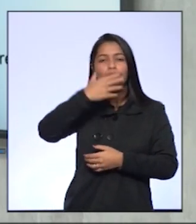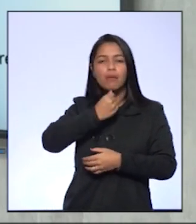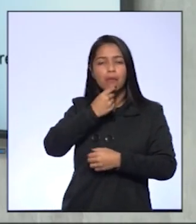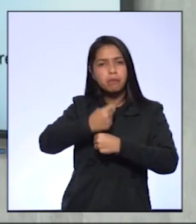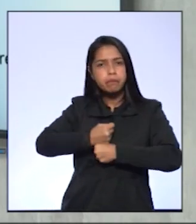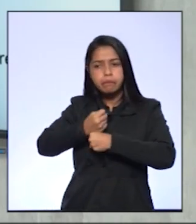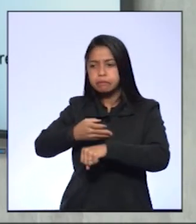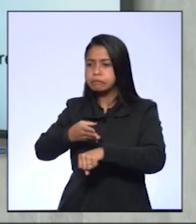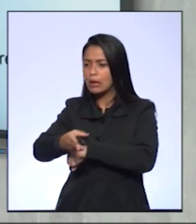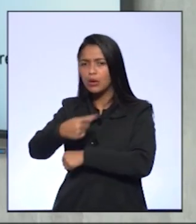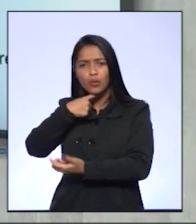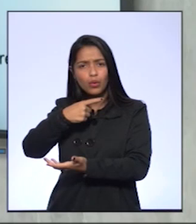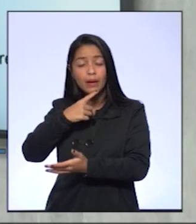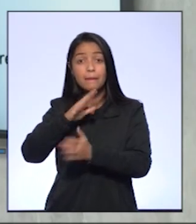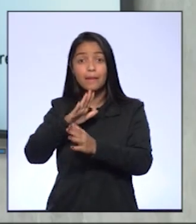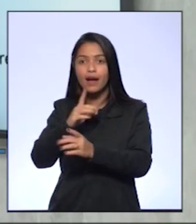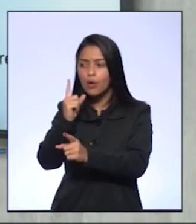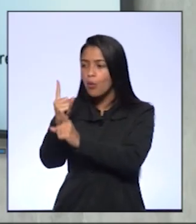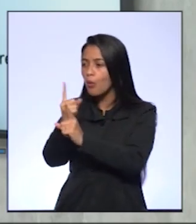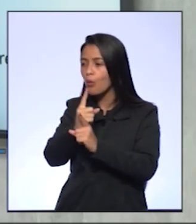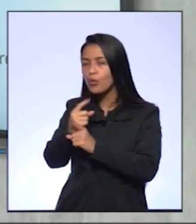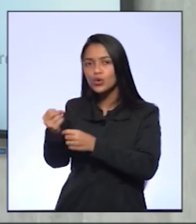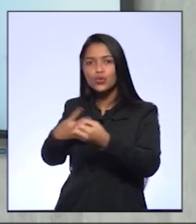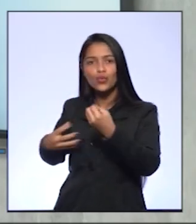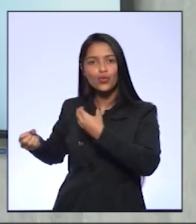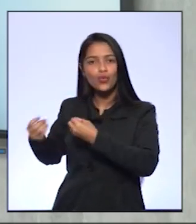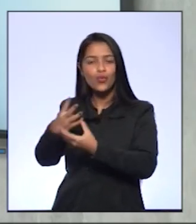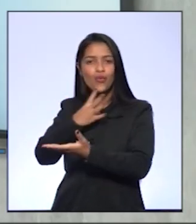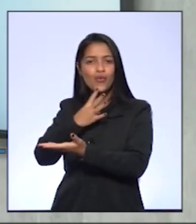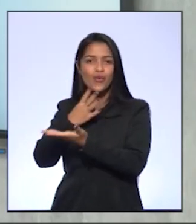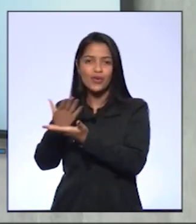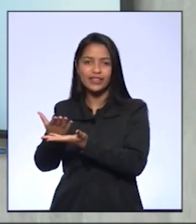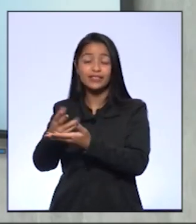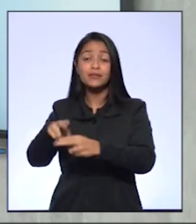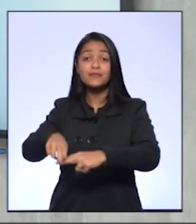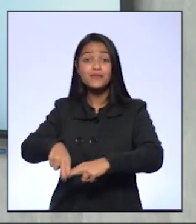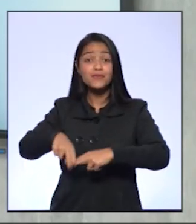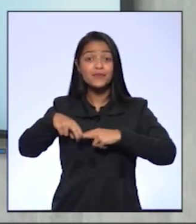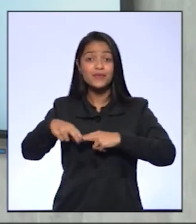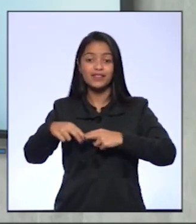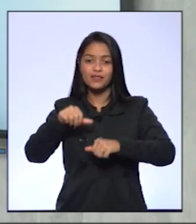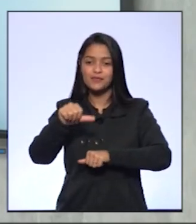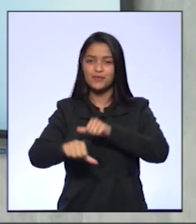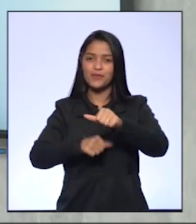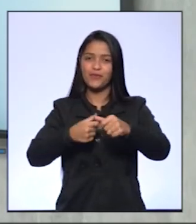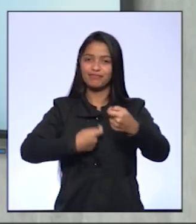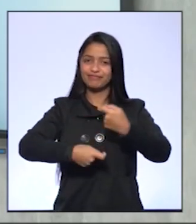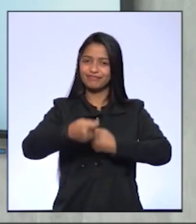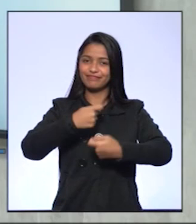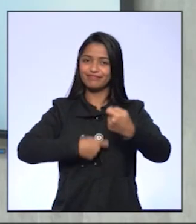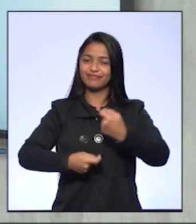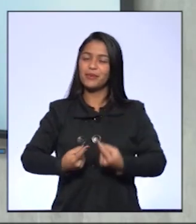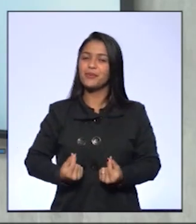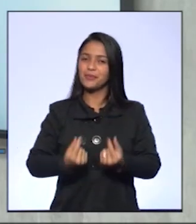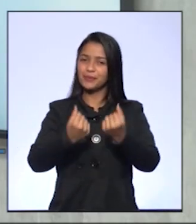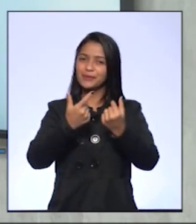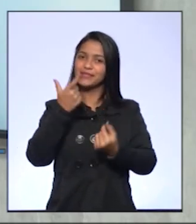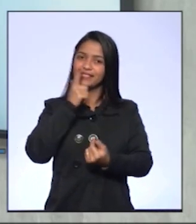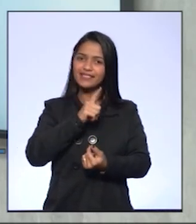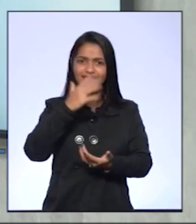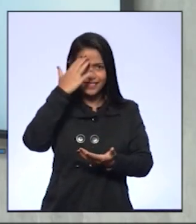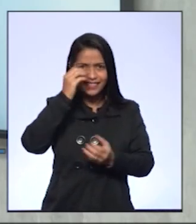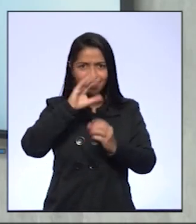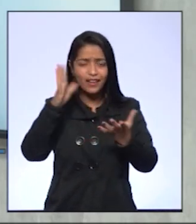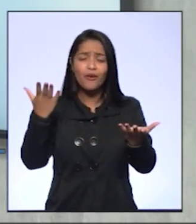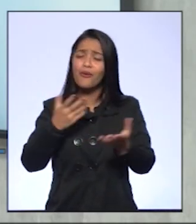feudalismo. Portanto, o nascimento do capitalismo. Portanto, o renascimento urbano comercial. Aí eu cheguei no assunto que eu queria. Sacou? Entendeu minha aula? Essa é